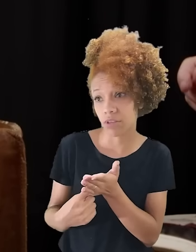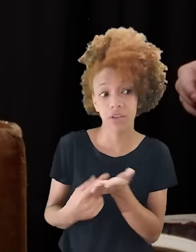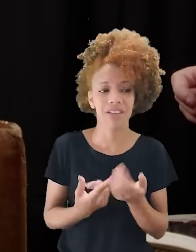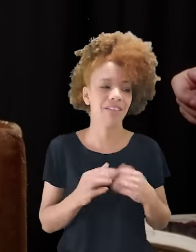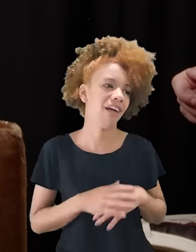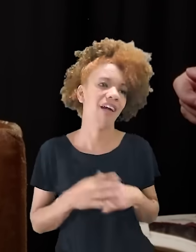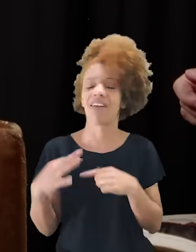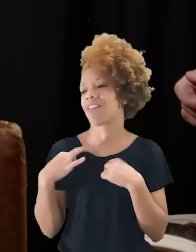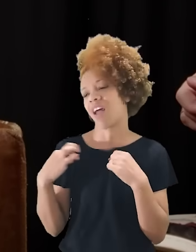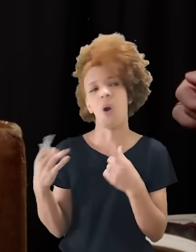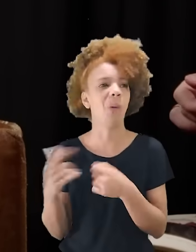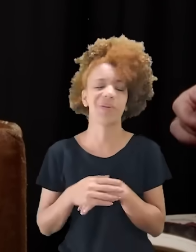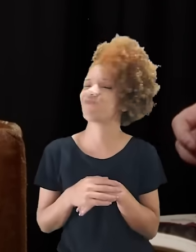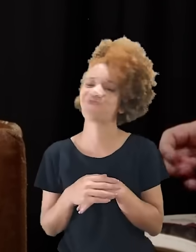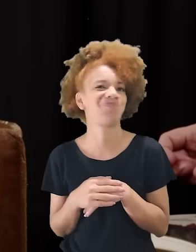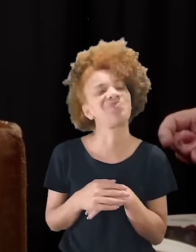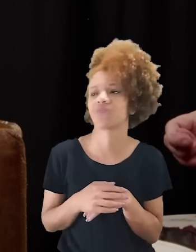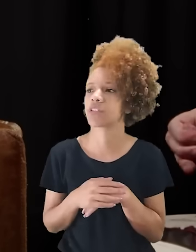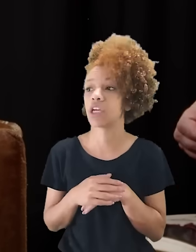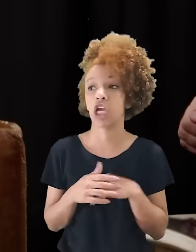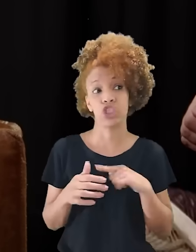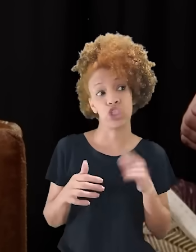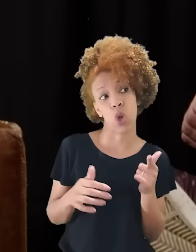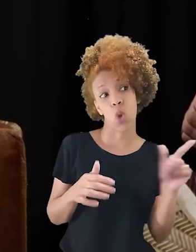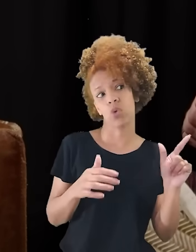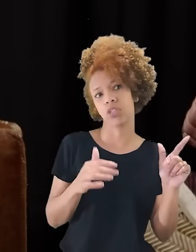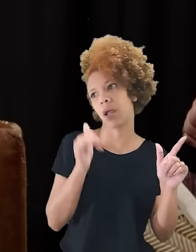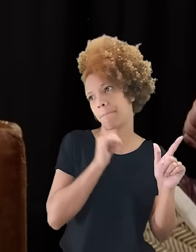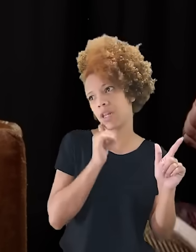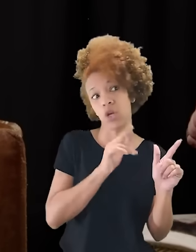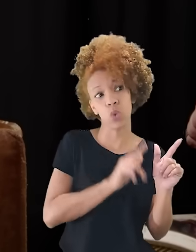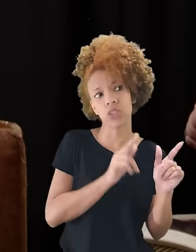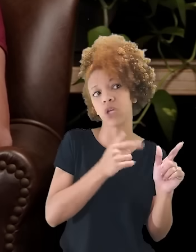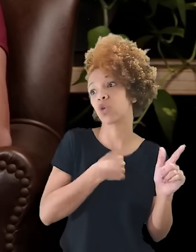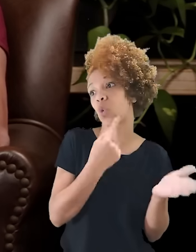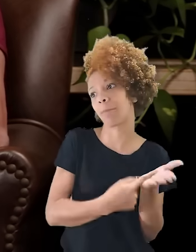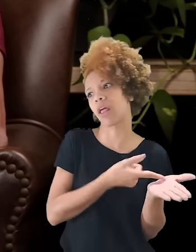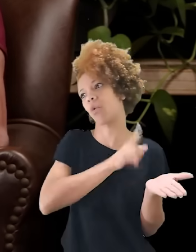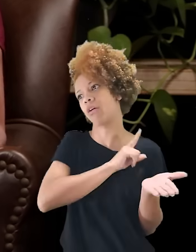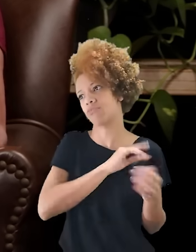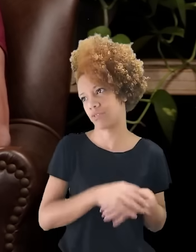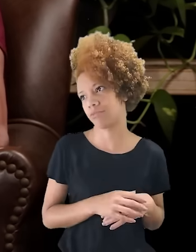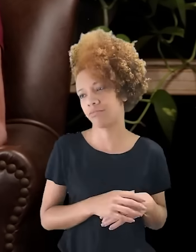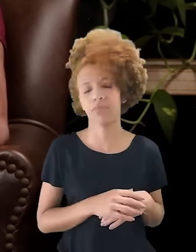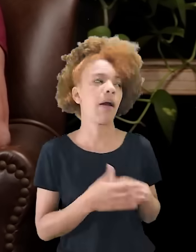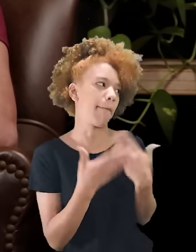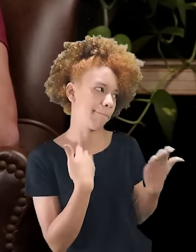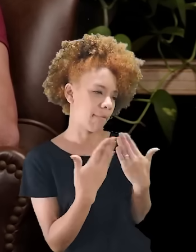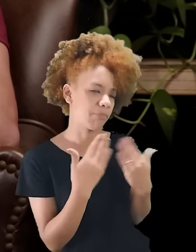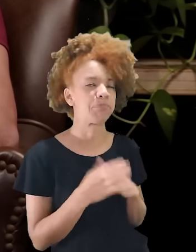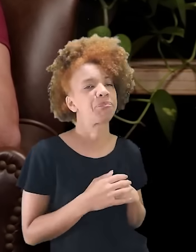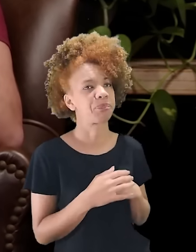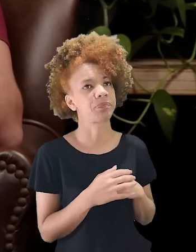fal não essa roupa não vai caber e deram e eu cheguei lá tinha uma outra menina usando a look agora eu vou pro papo assim da parte ruim entendo